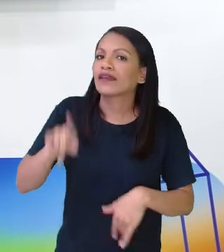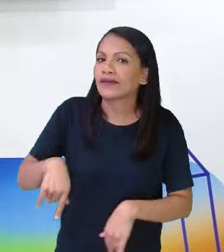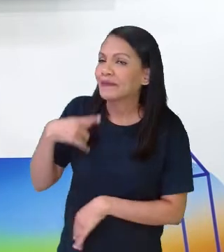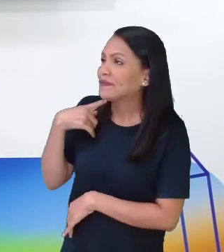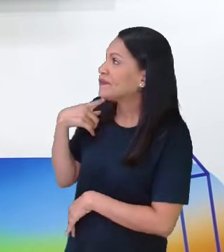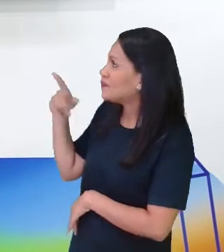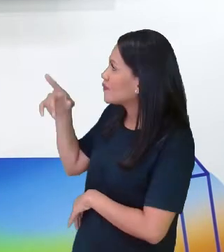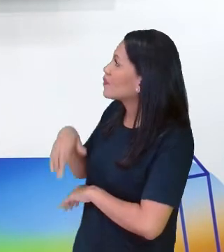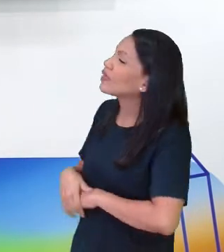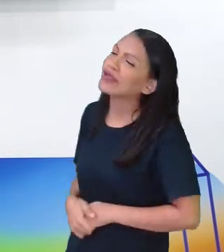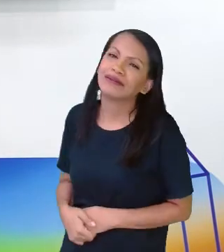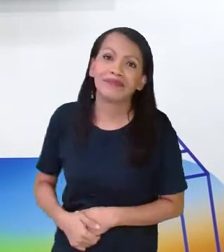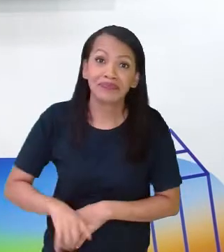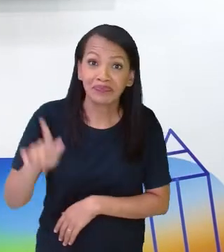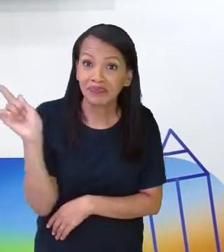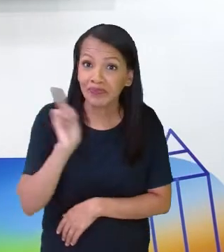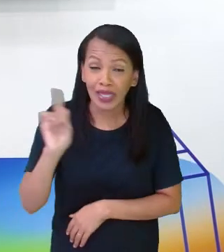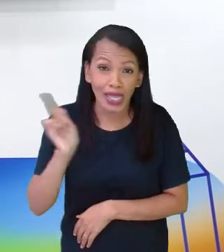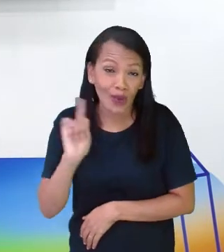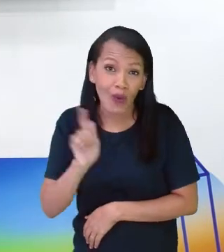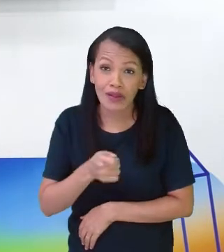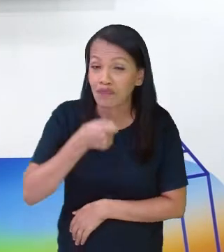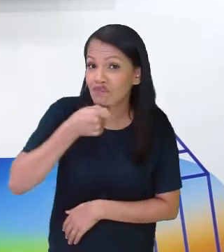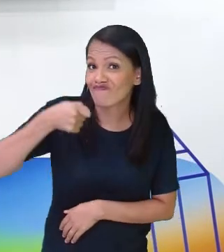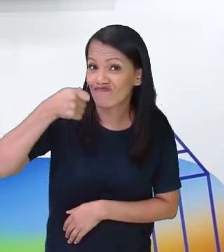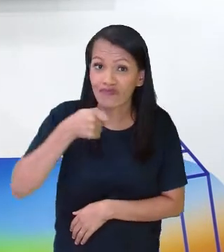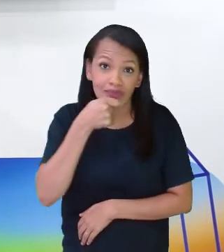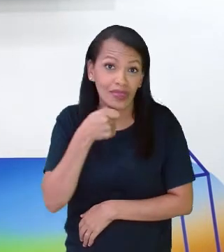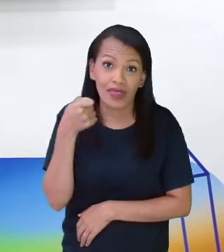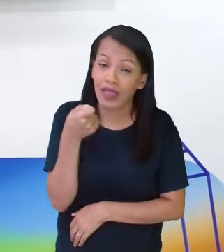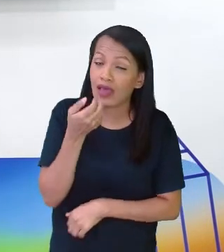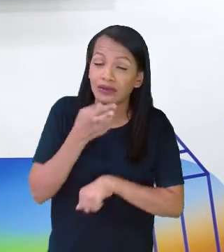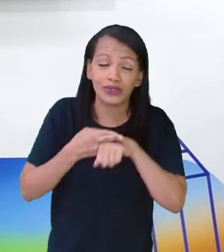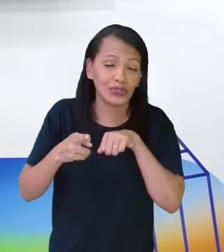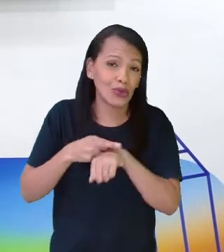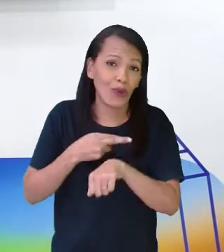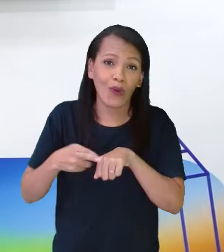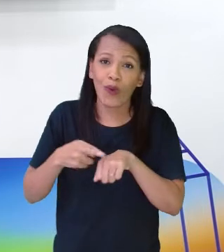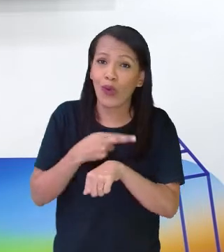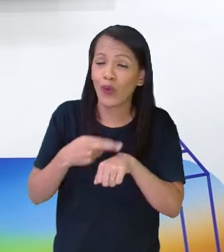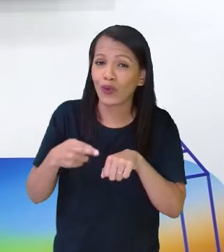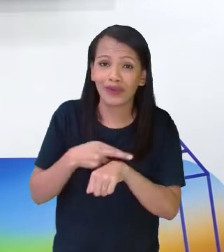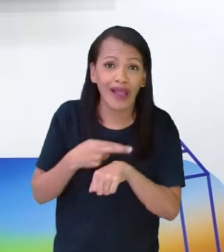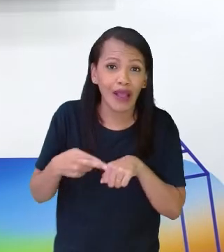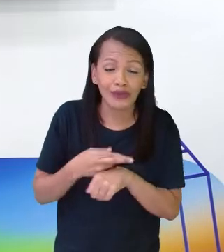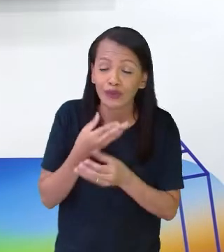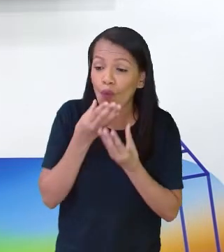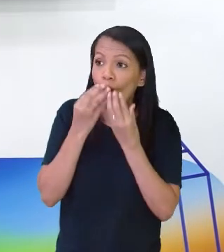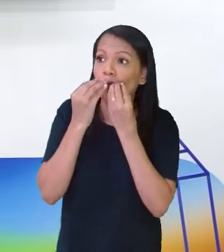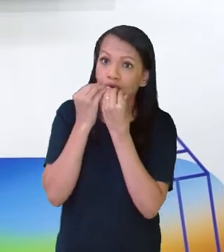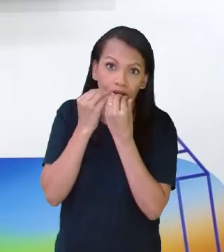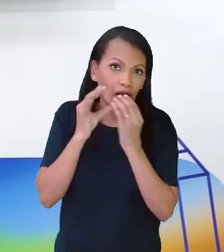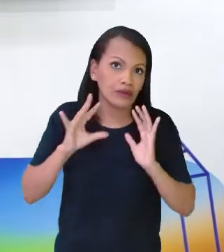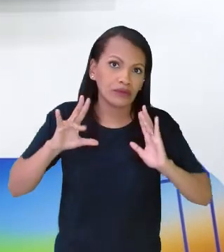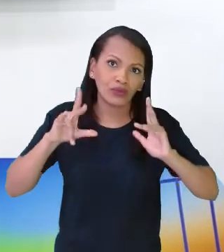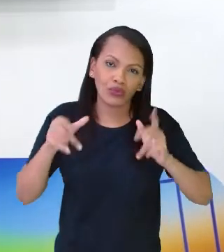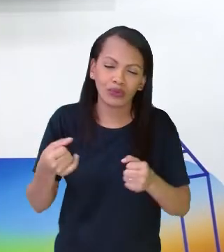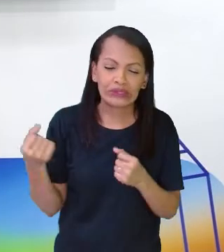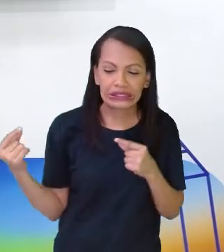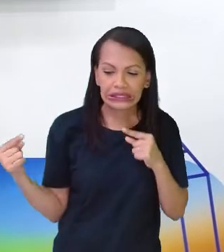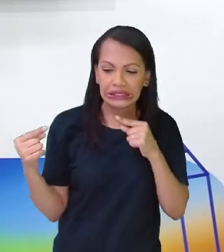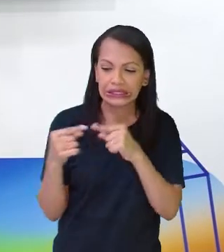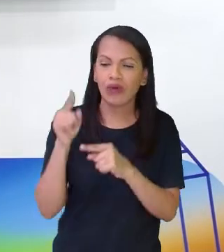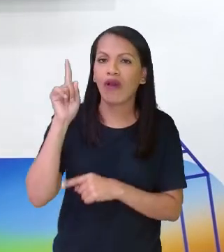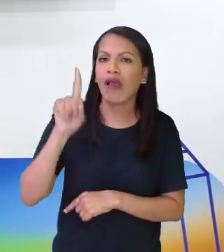industrializadas, refrigerante, picolé, sorvete, chocolate, bombom, todos eles têm algo em comum, que é a